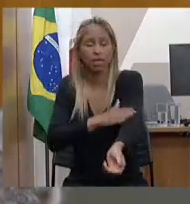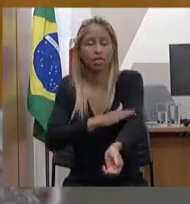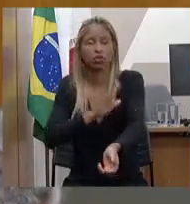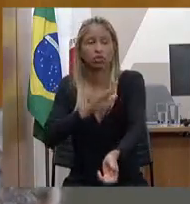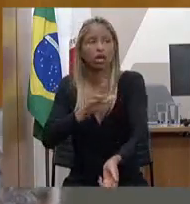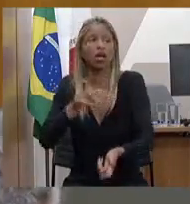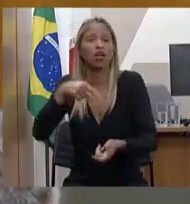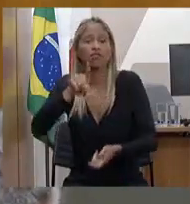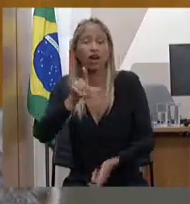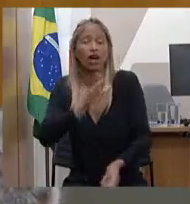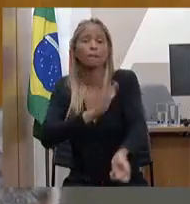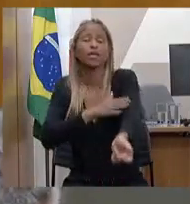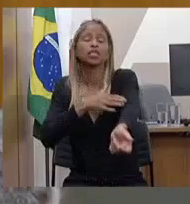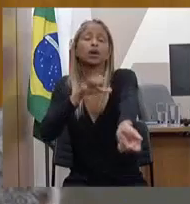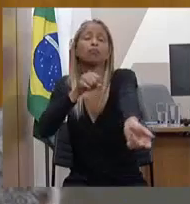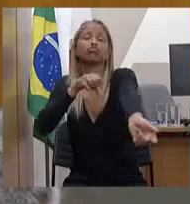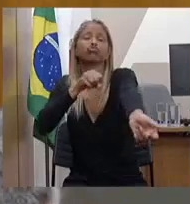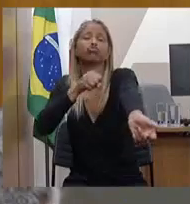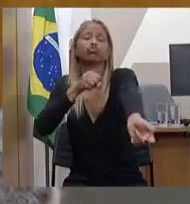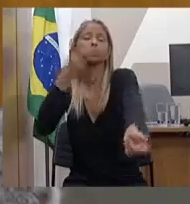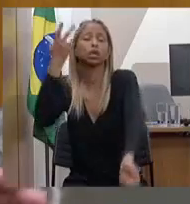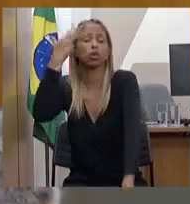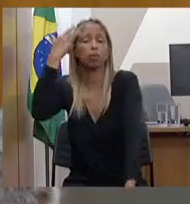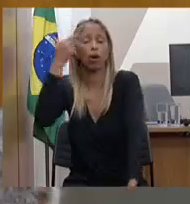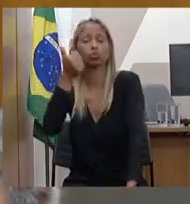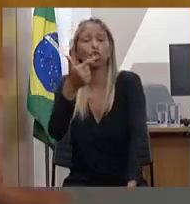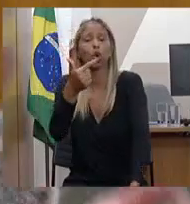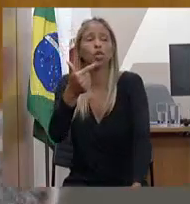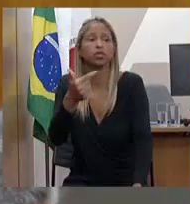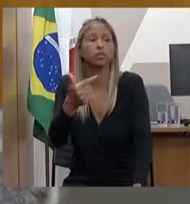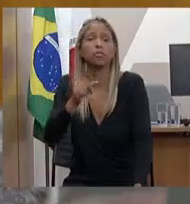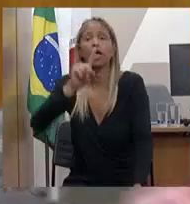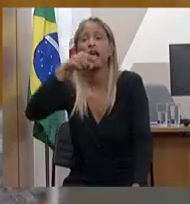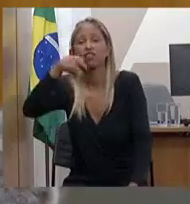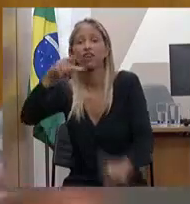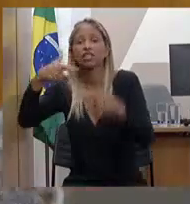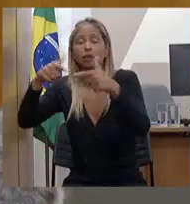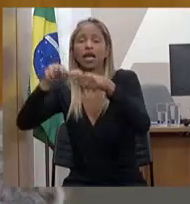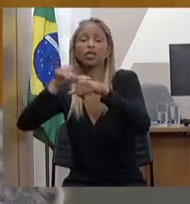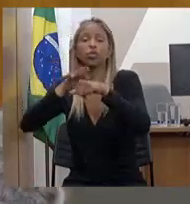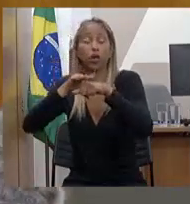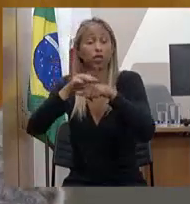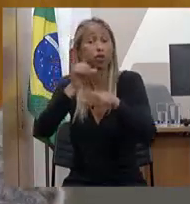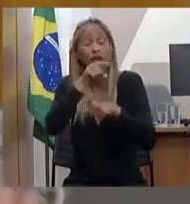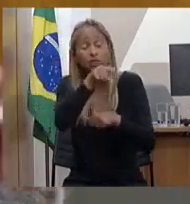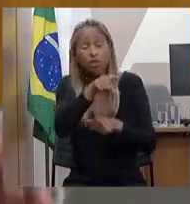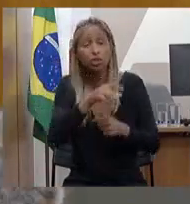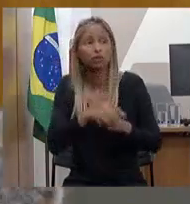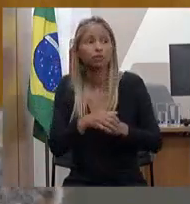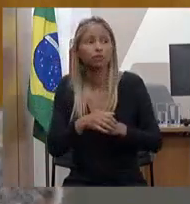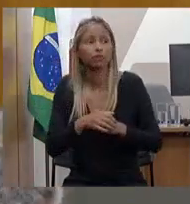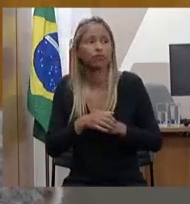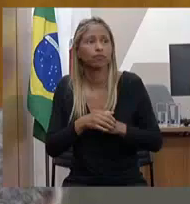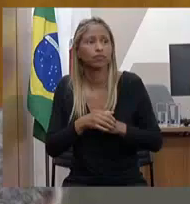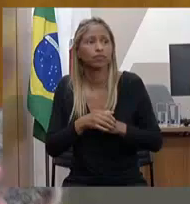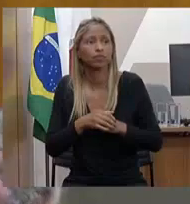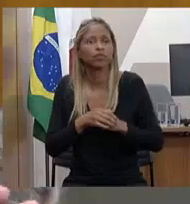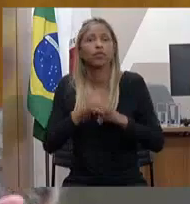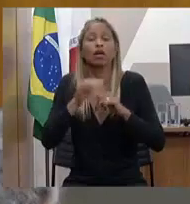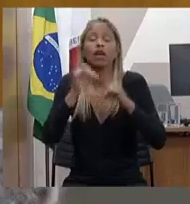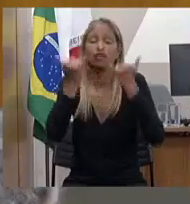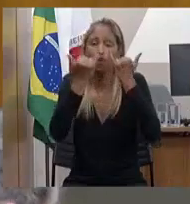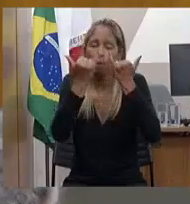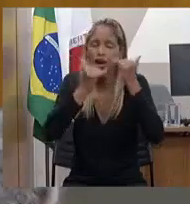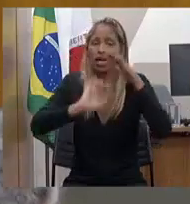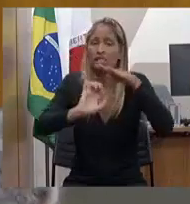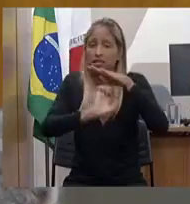quando ele vai lá a pressão tá 12 por 8 então aí depois ele vai trabalhar doente outra coisa informar as empresas não